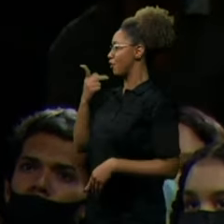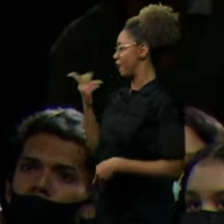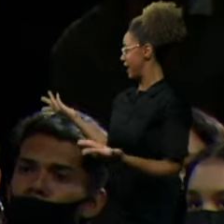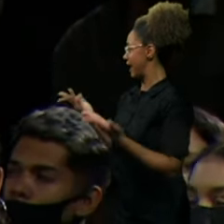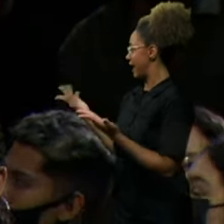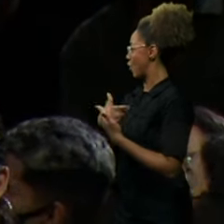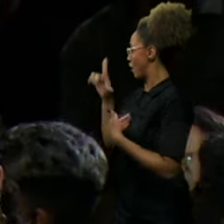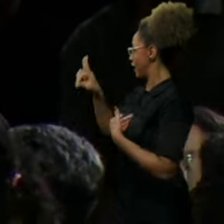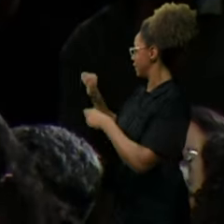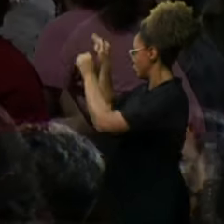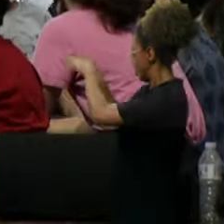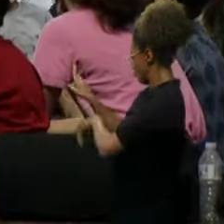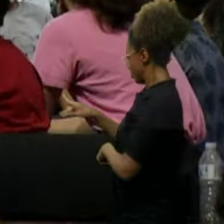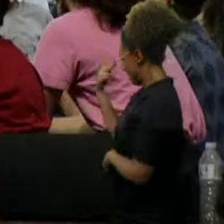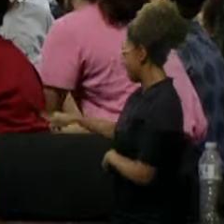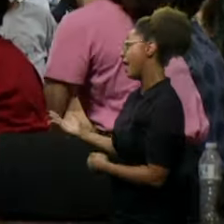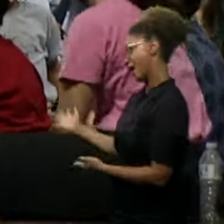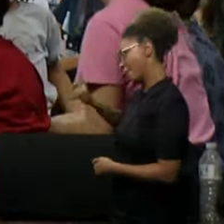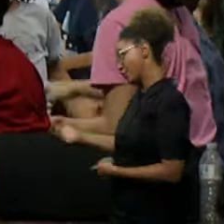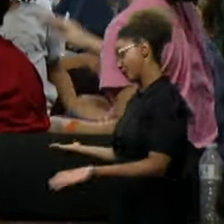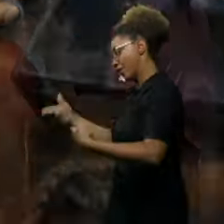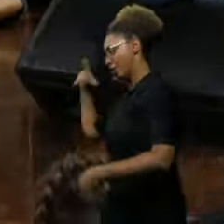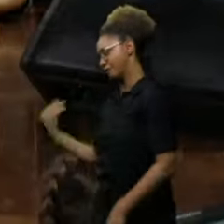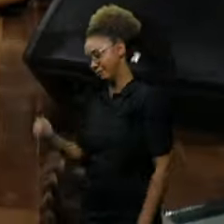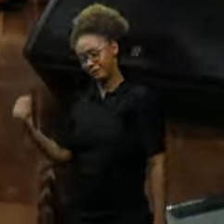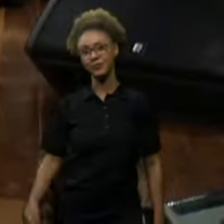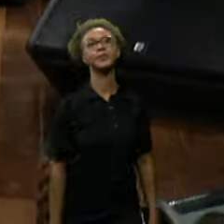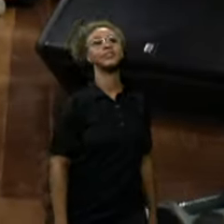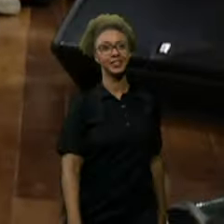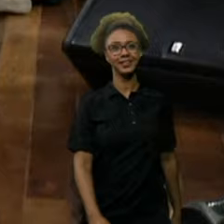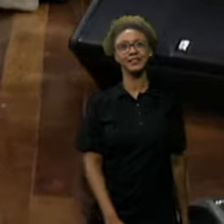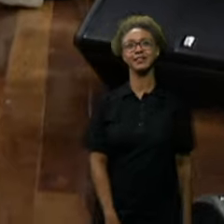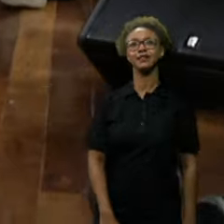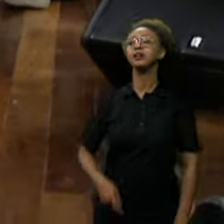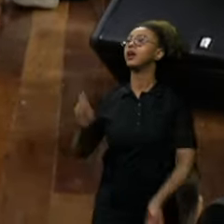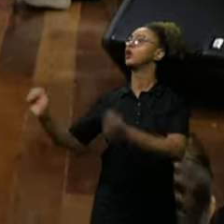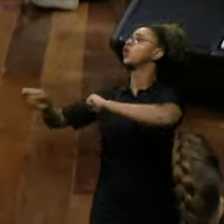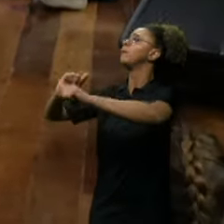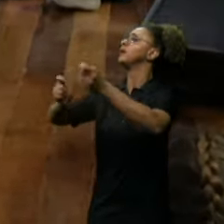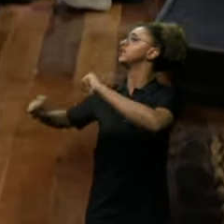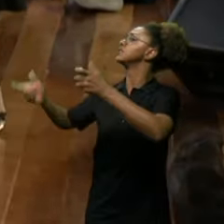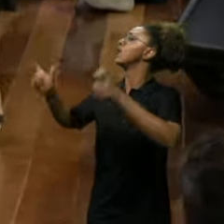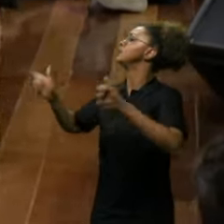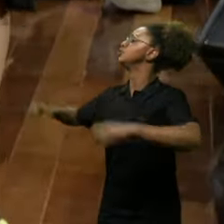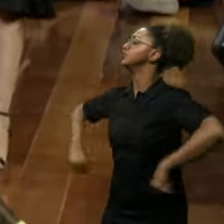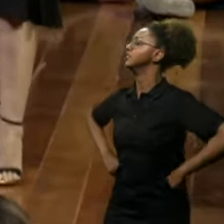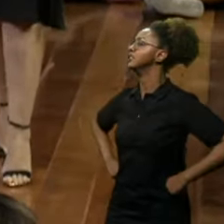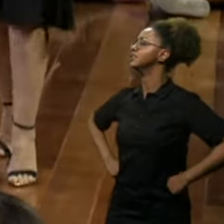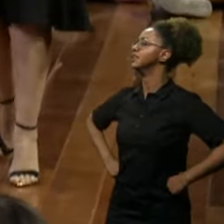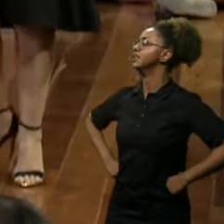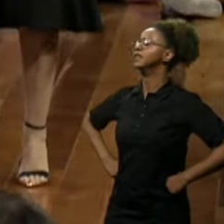ia me tomate tomar até agora E cadê o baterista